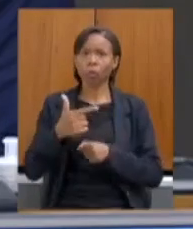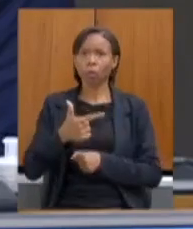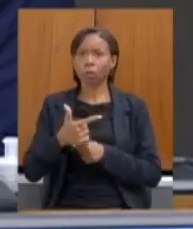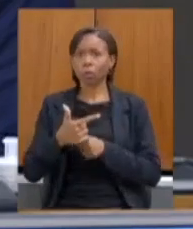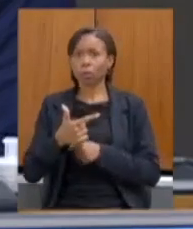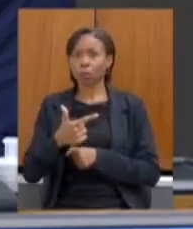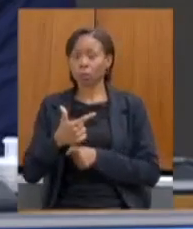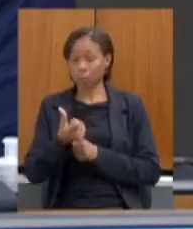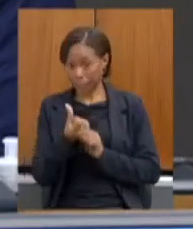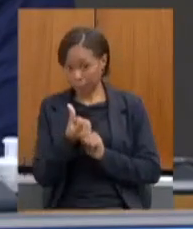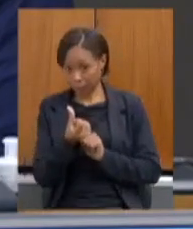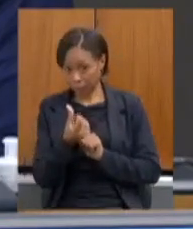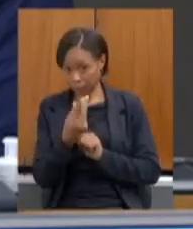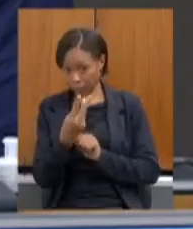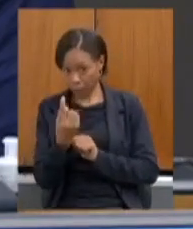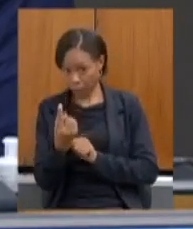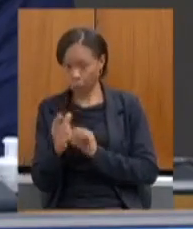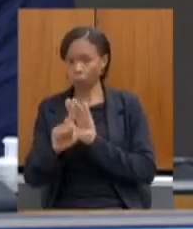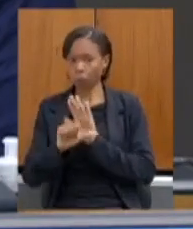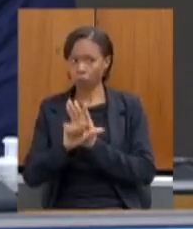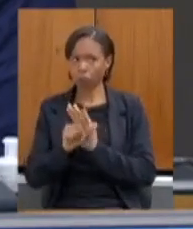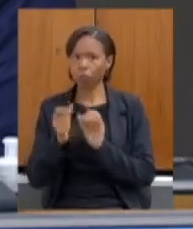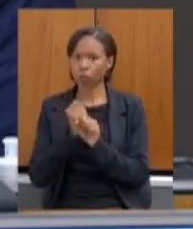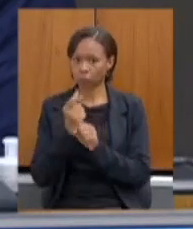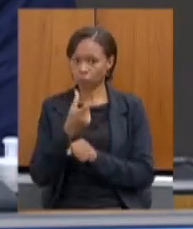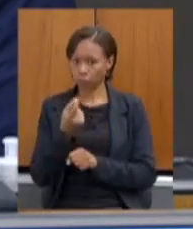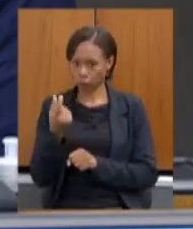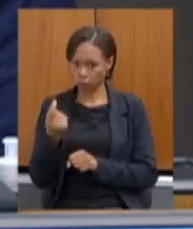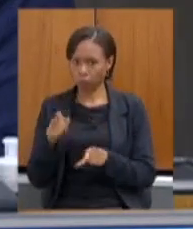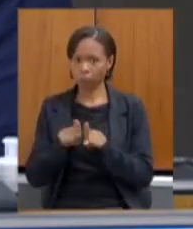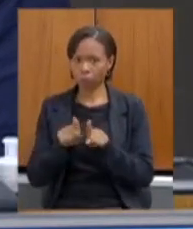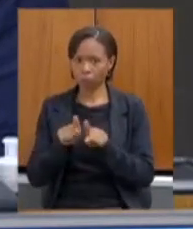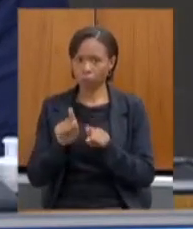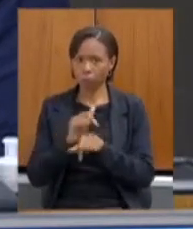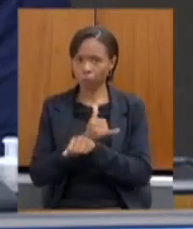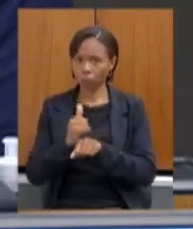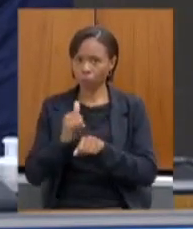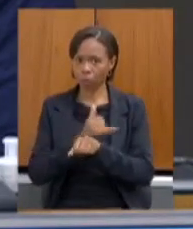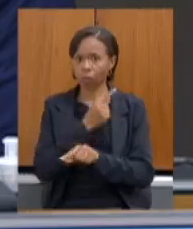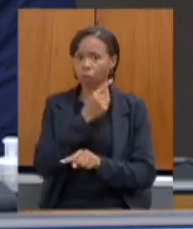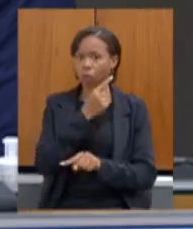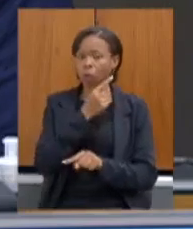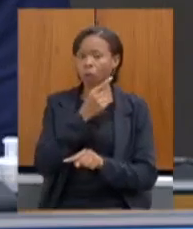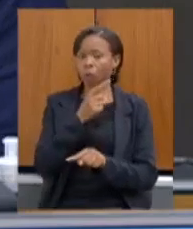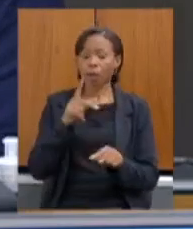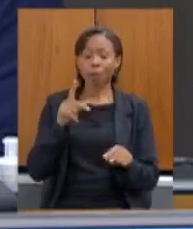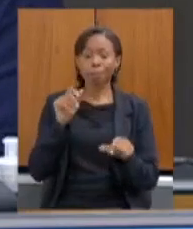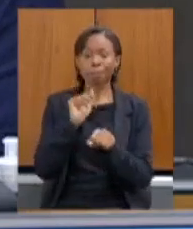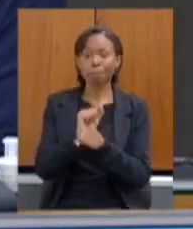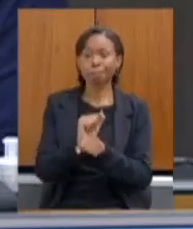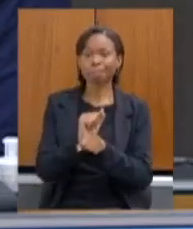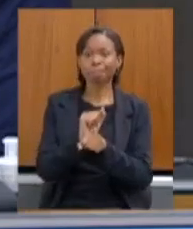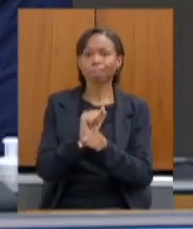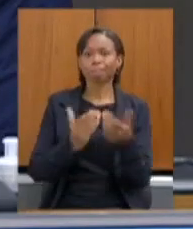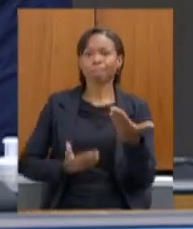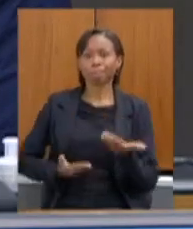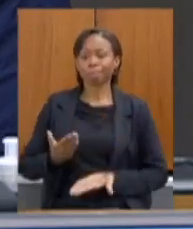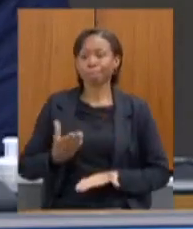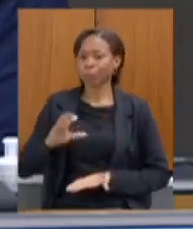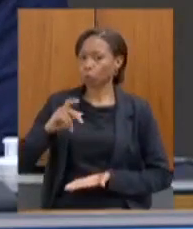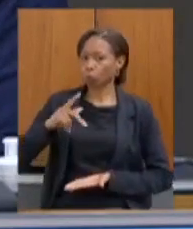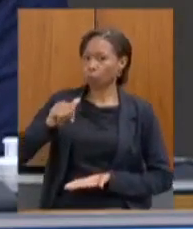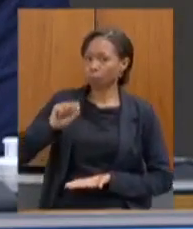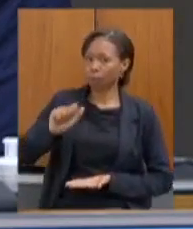.631, também de 2020, que medidas para impedir a interrupção de serviços públicos, como o abastecimento de água, fornecimento de energia e